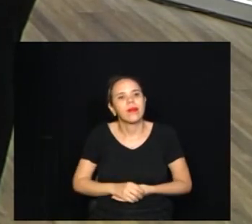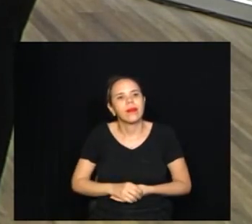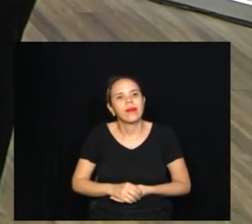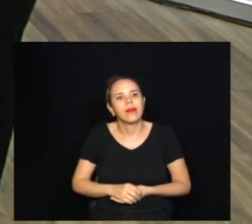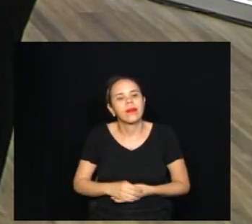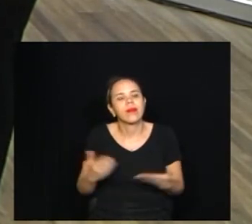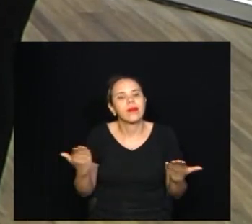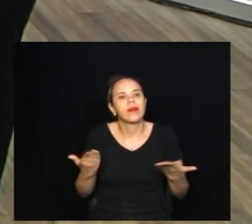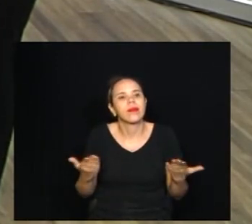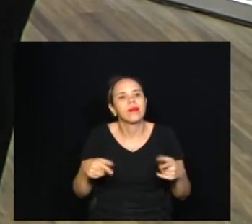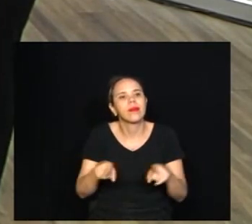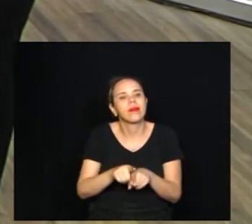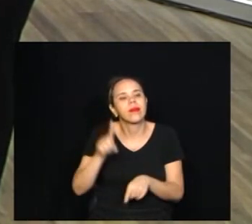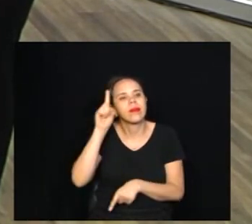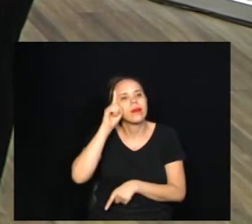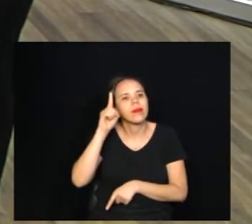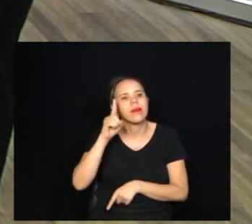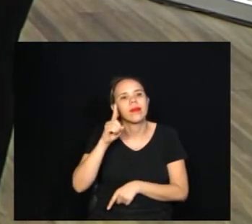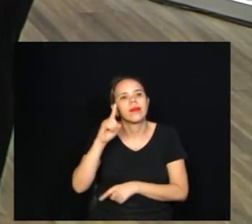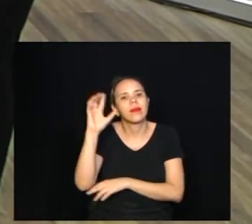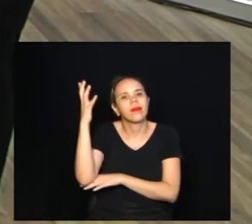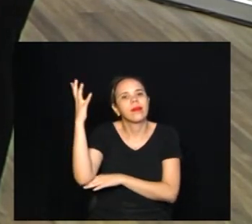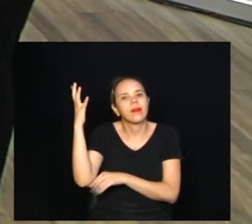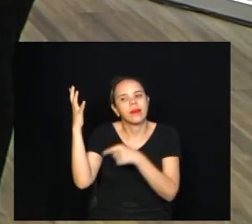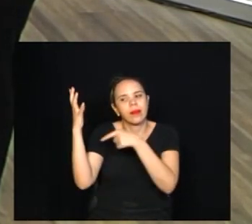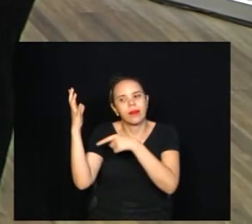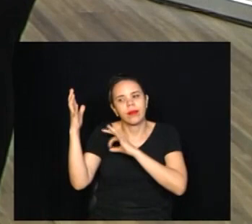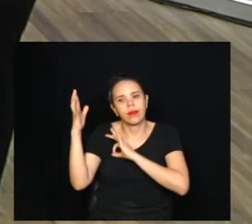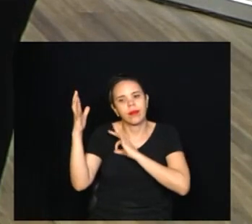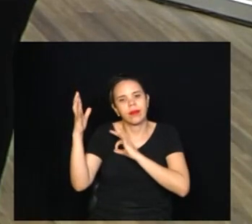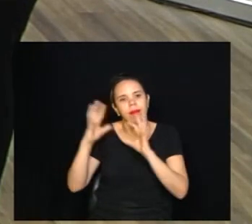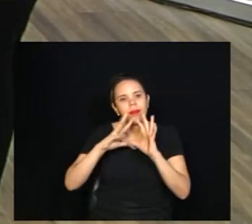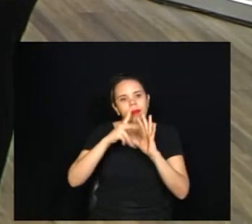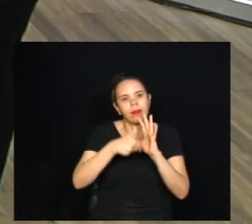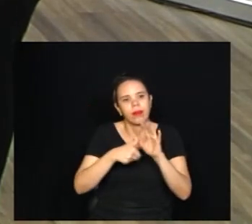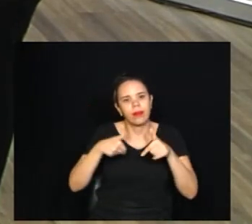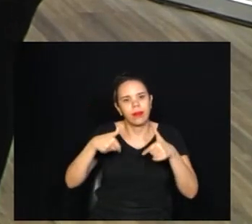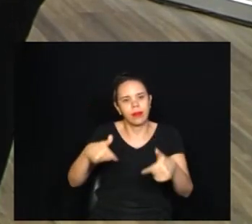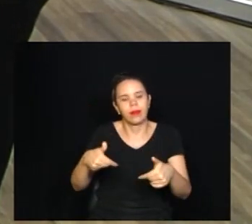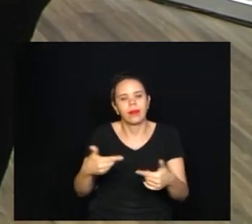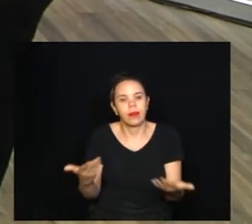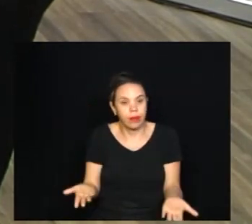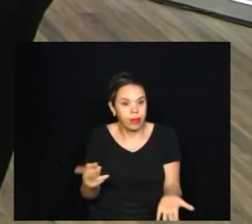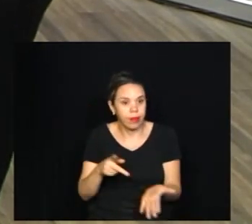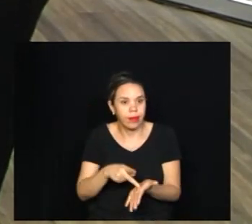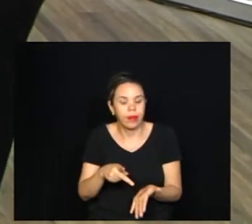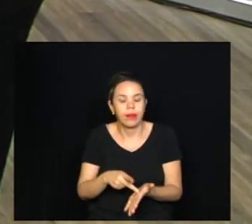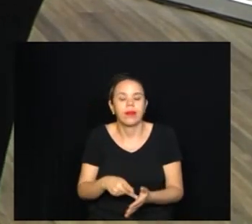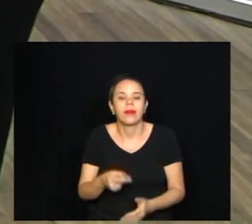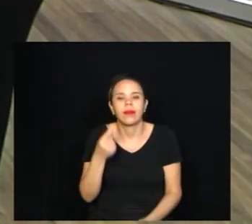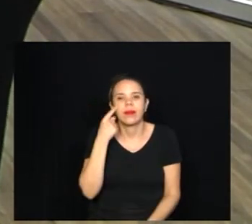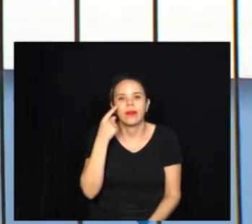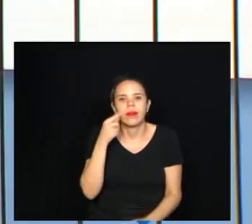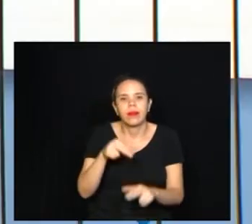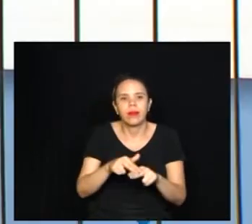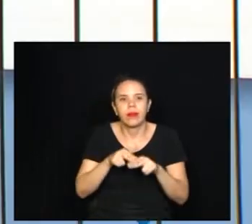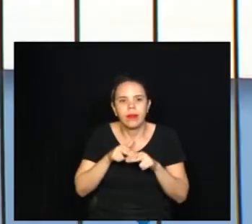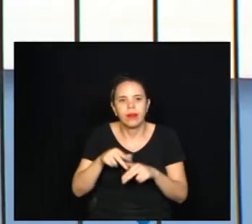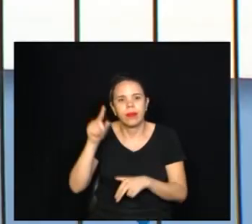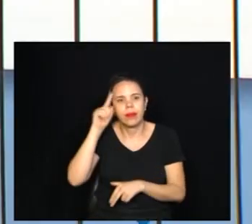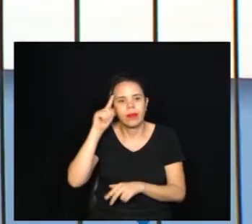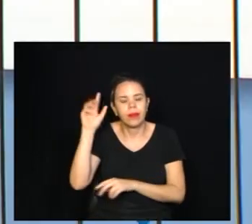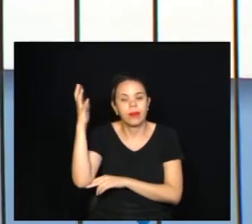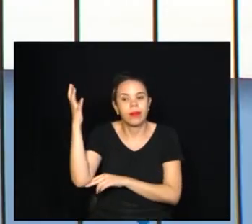Abreu, hoje também é o Dia da Árvore e a Polícia Ambiental fez uma ação. É verdade, olha, por conta do Dia